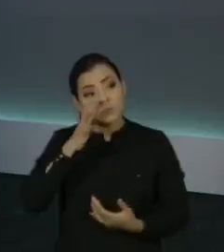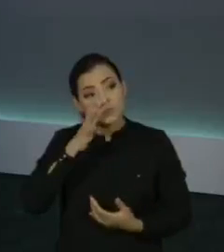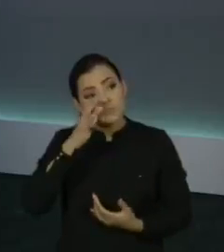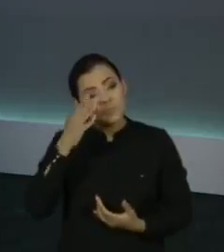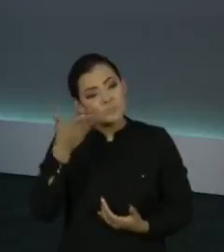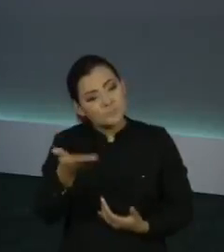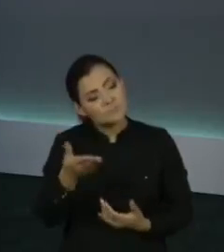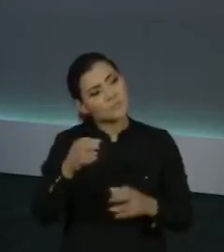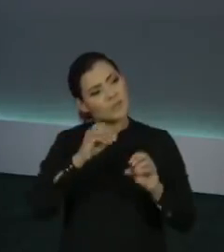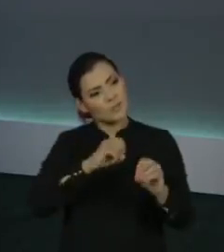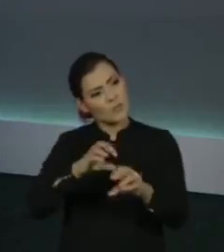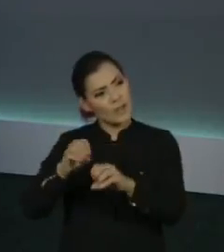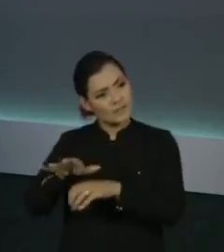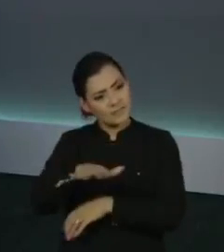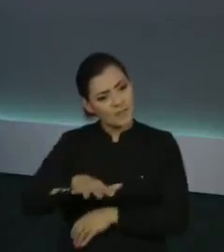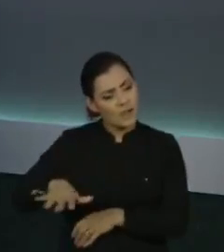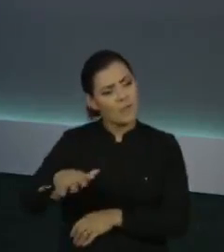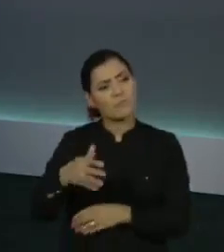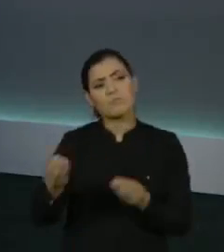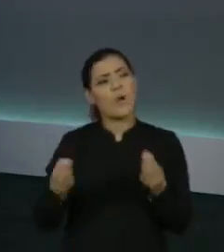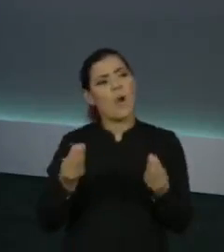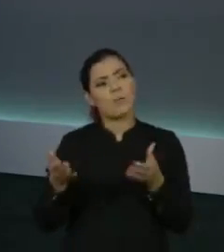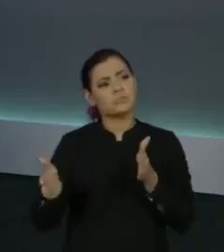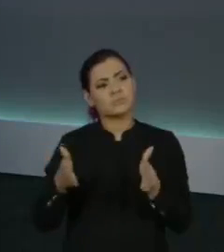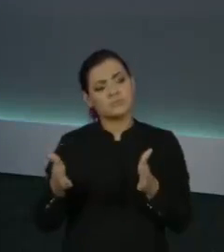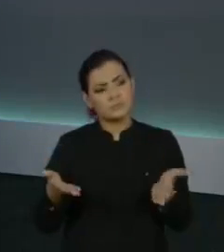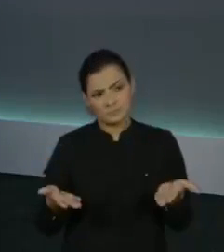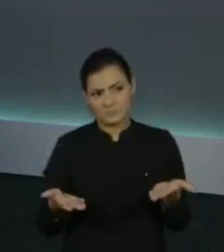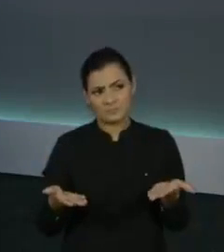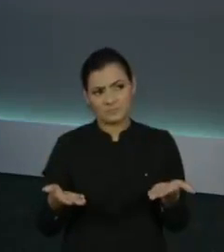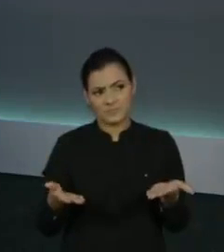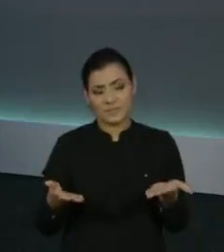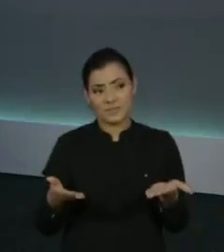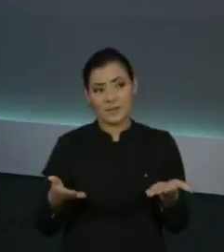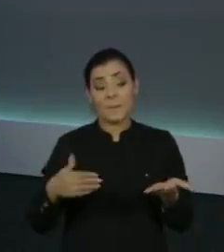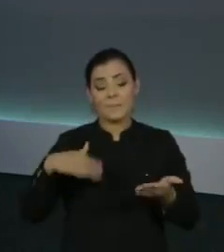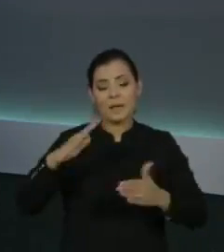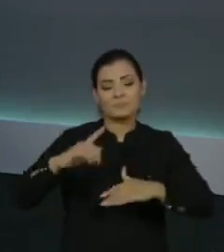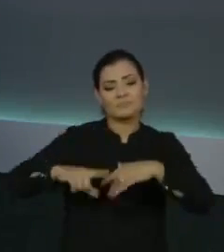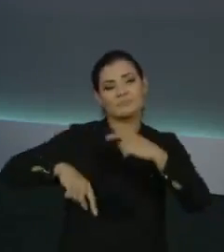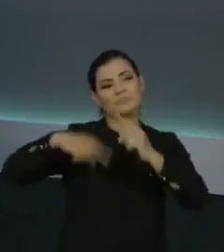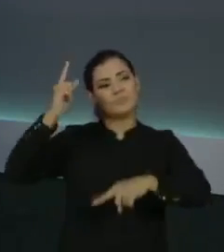vislumbrando, né, uma situação mais favorável, mais